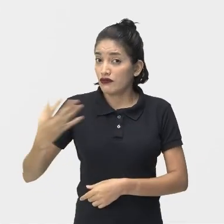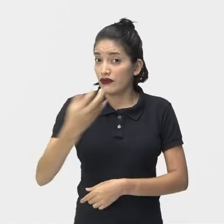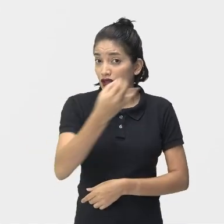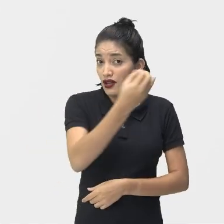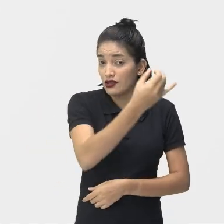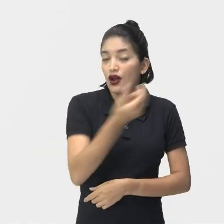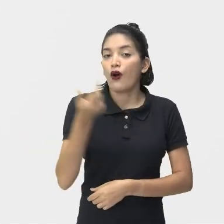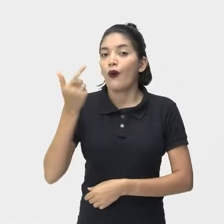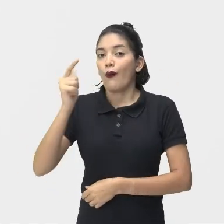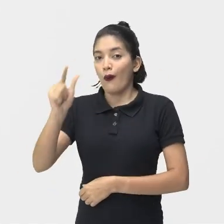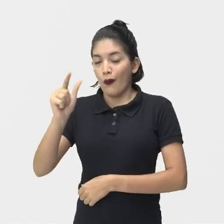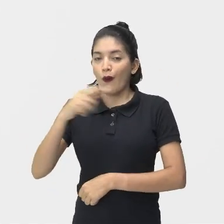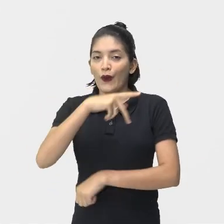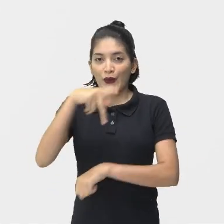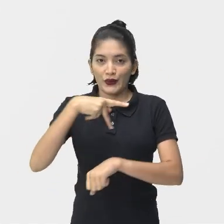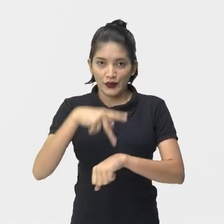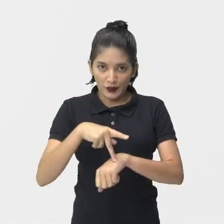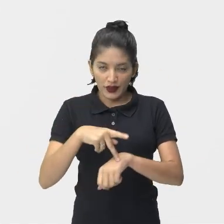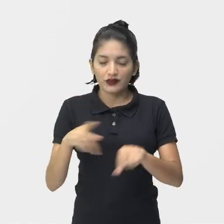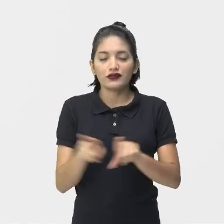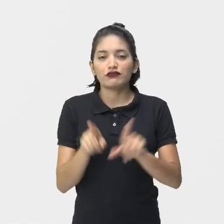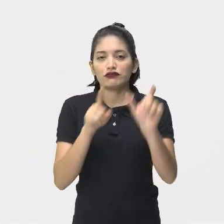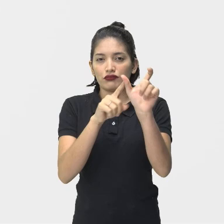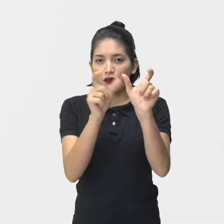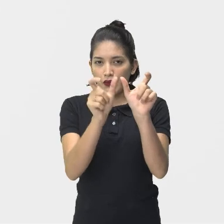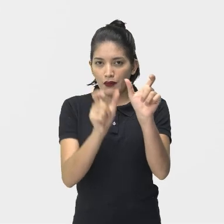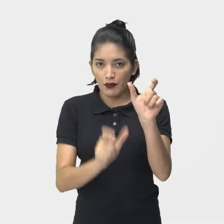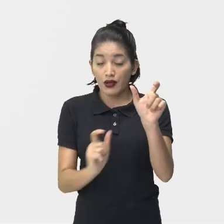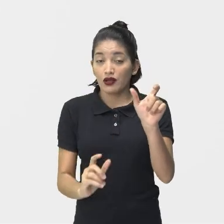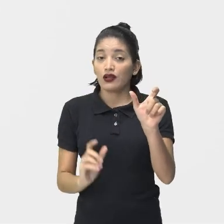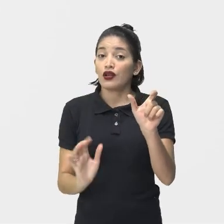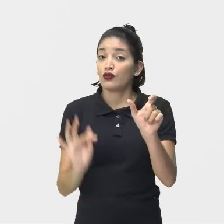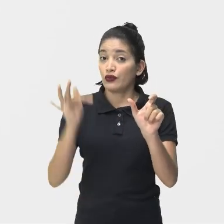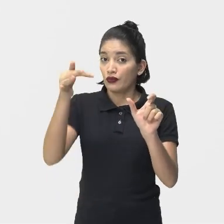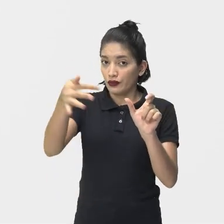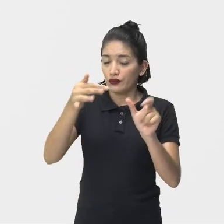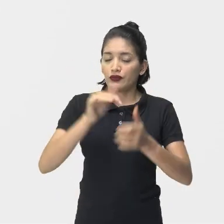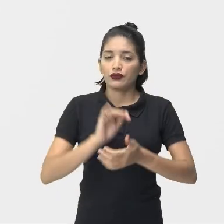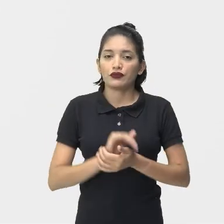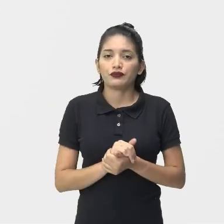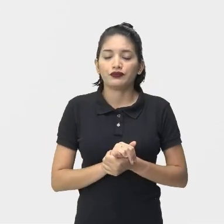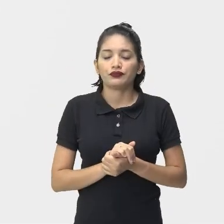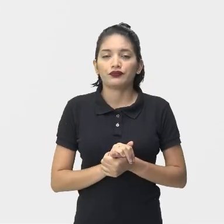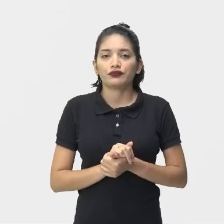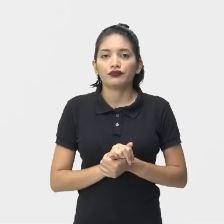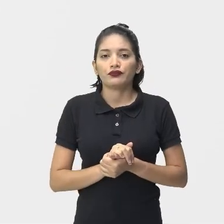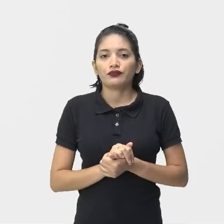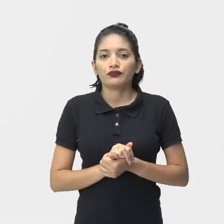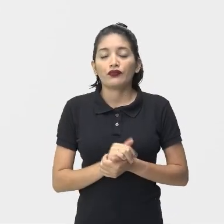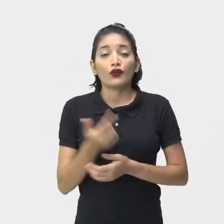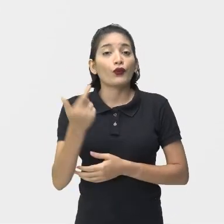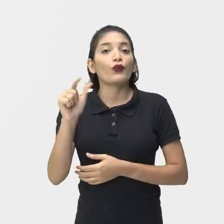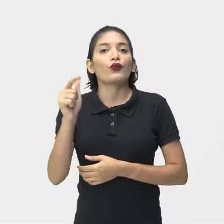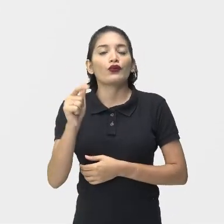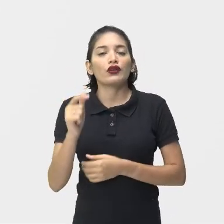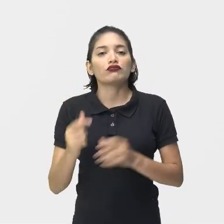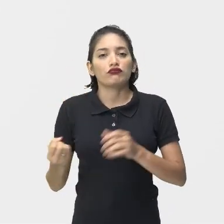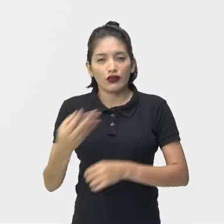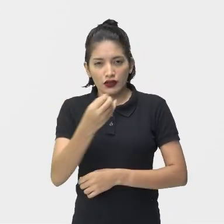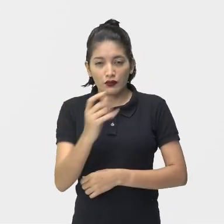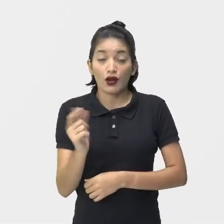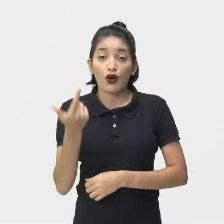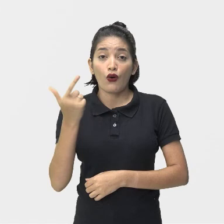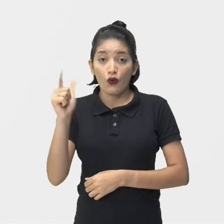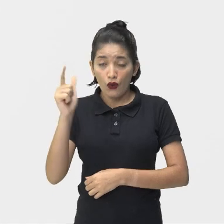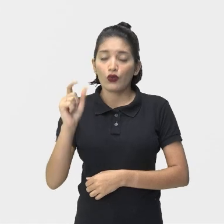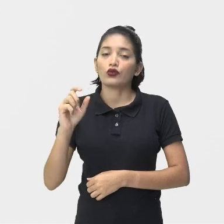país, né? Verbo viajar, também conjugado aí no futuro, né? Viajarei para outro país. Temos